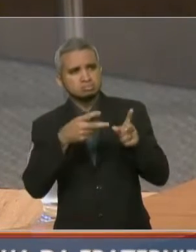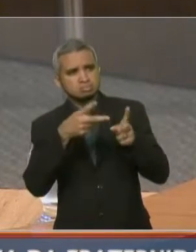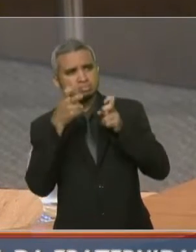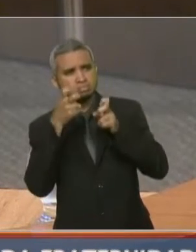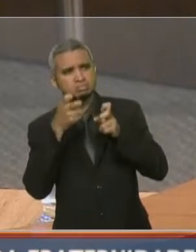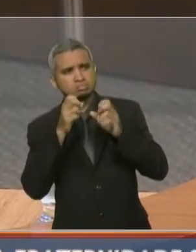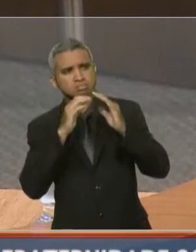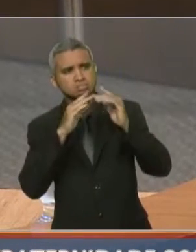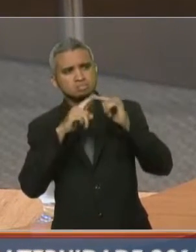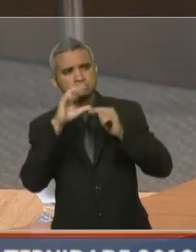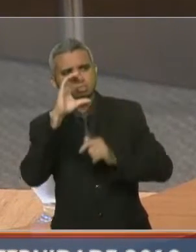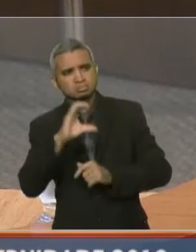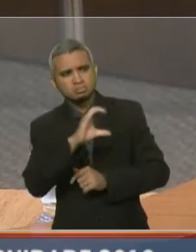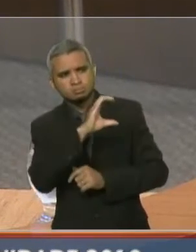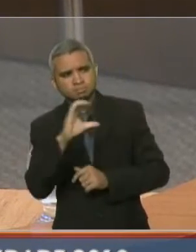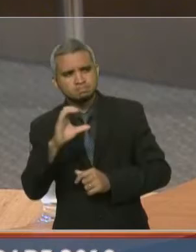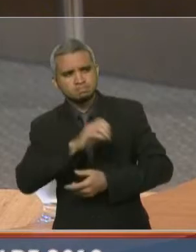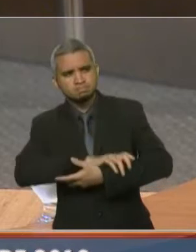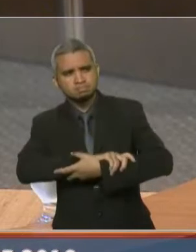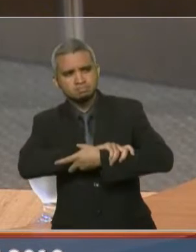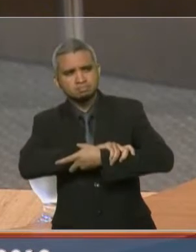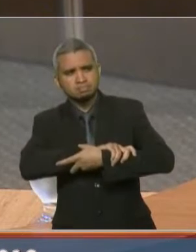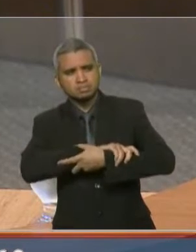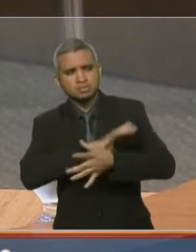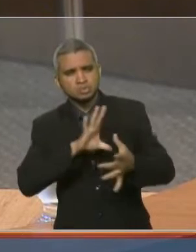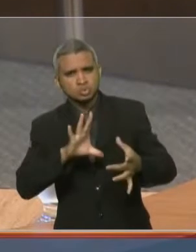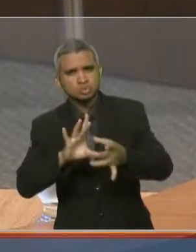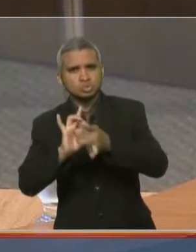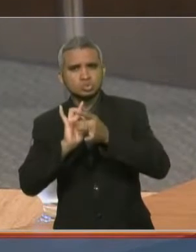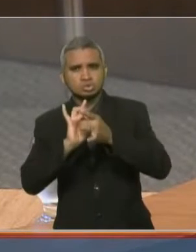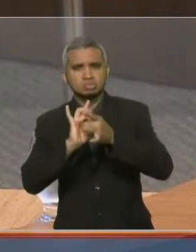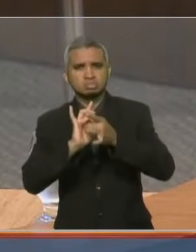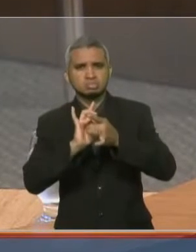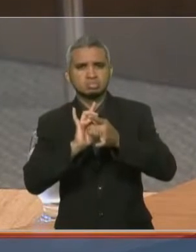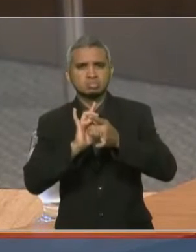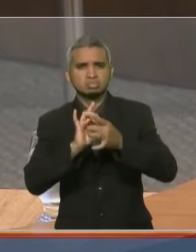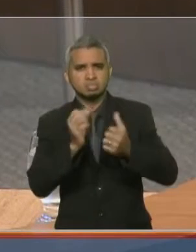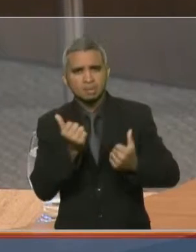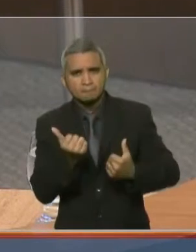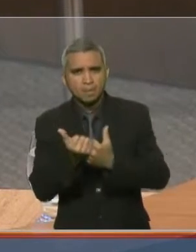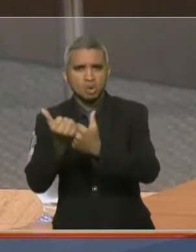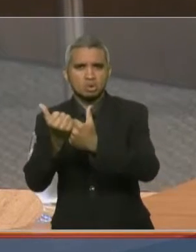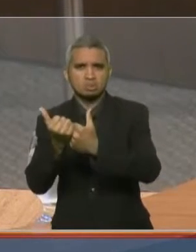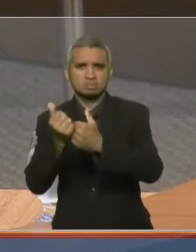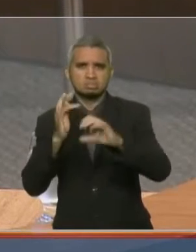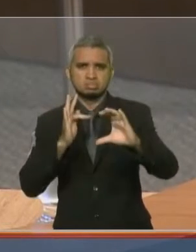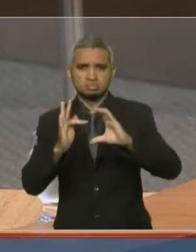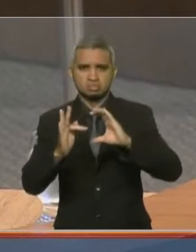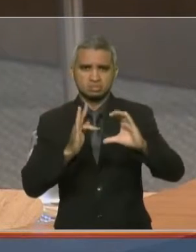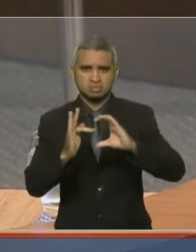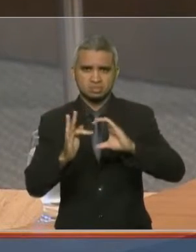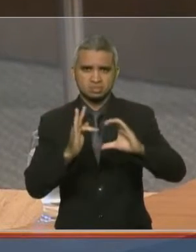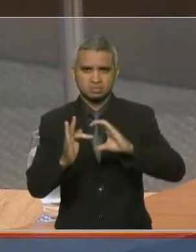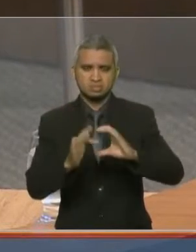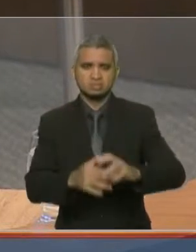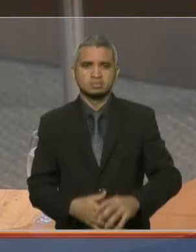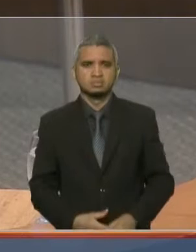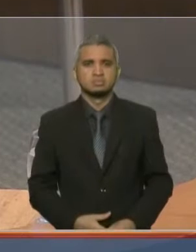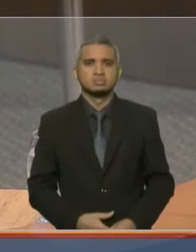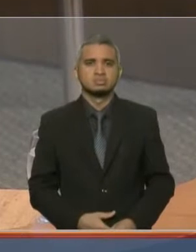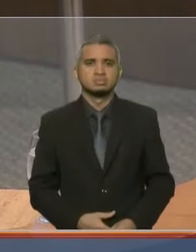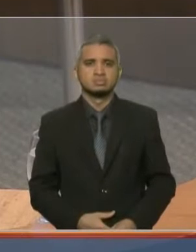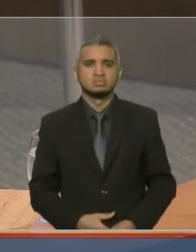Igreja, para fazer as coisas acontecerem diferentes. Nós temos clareza que o poder legislativo